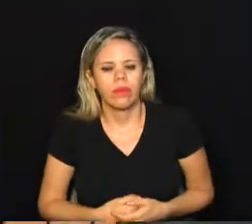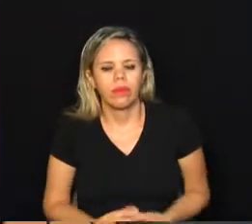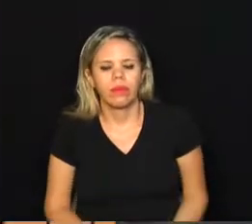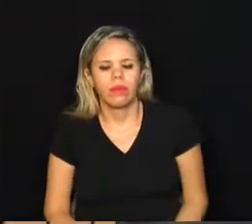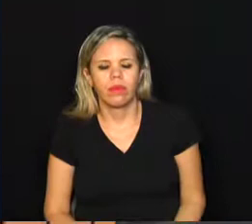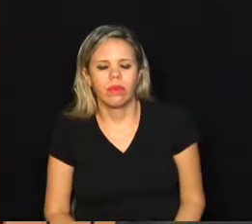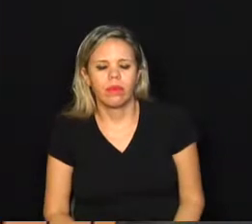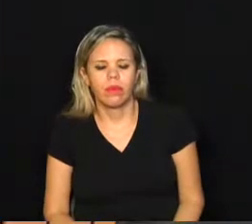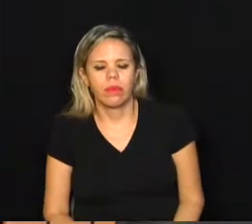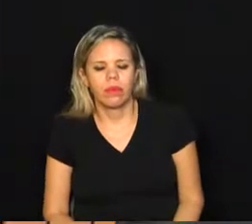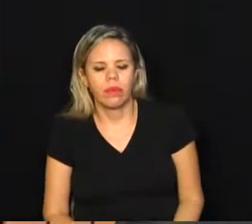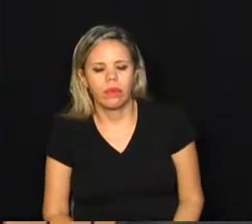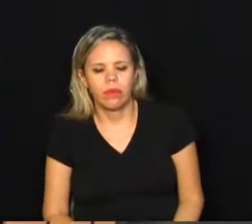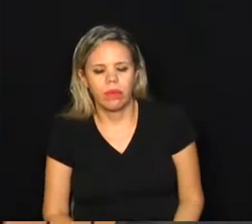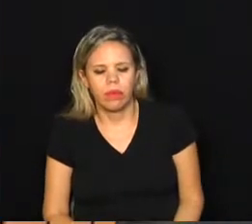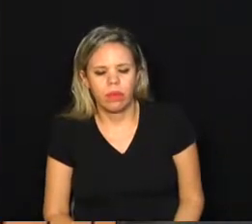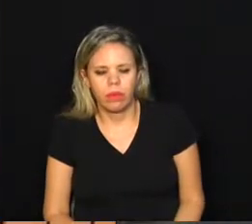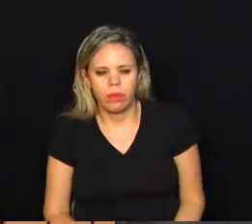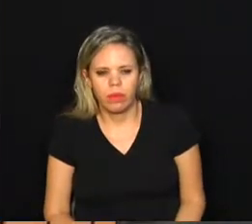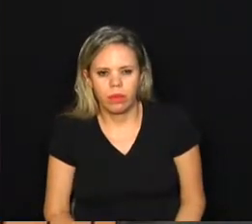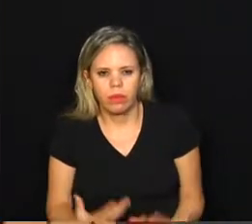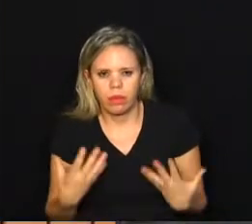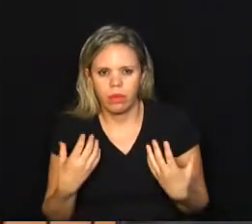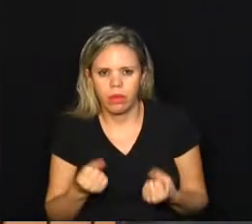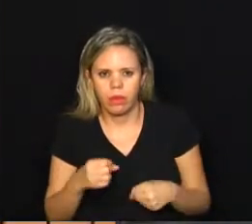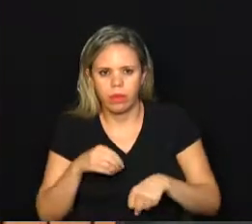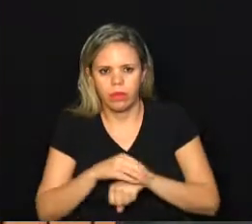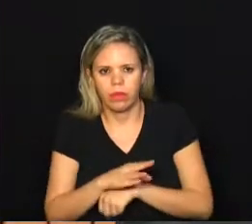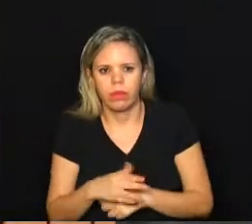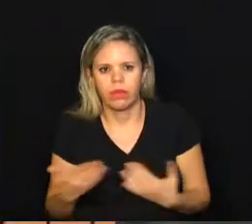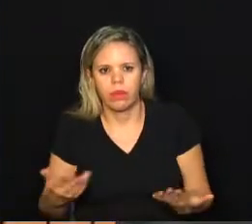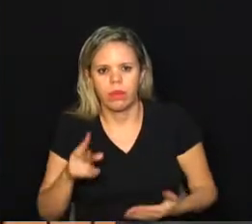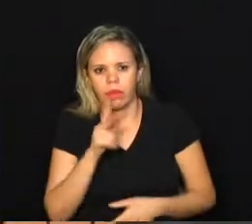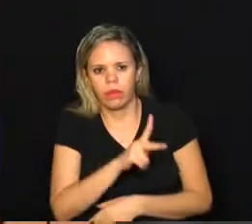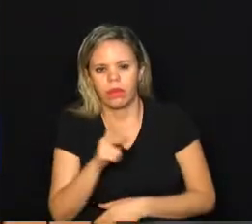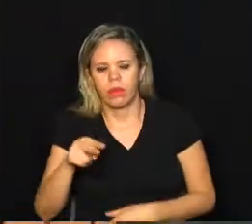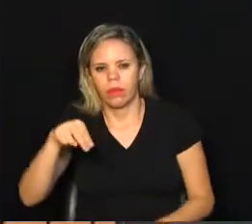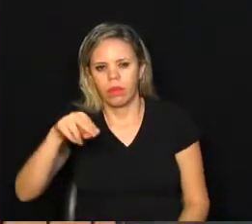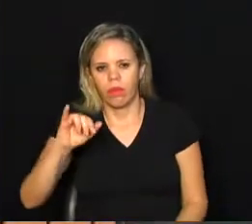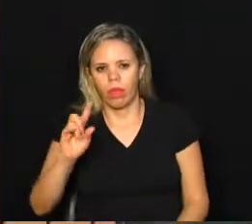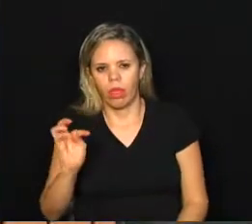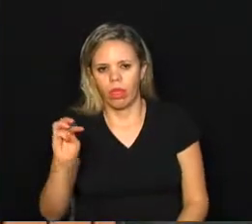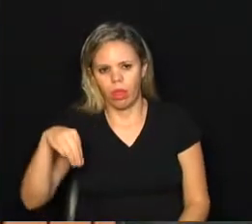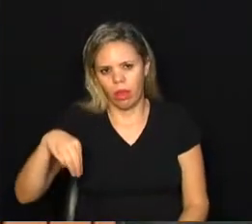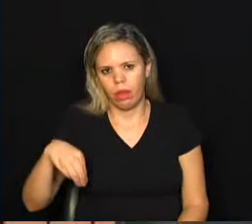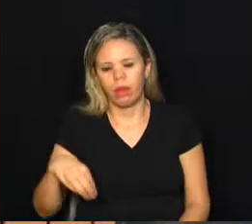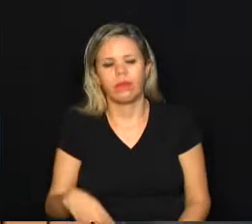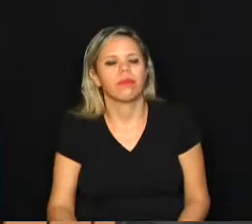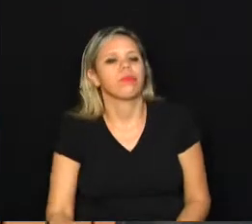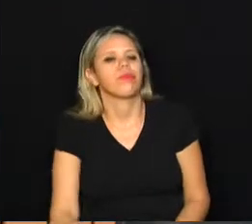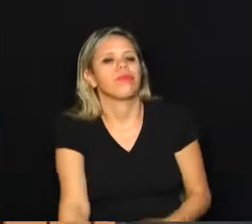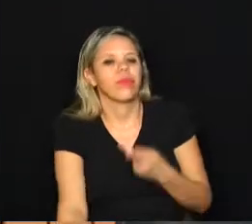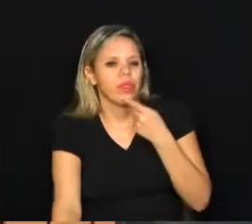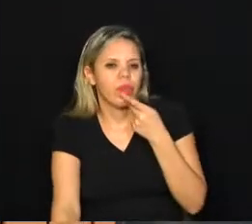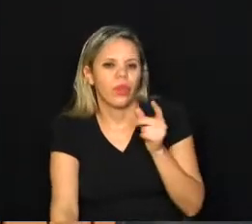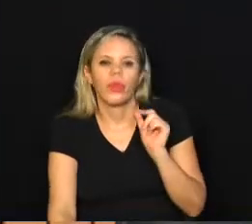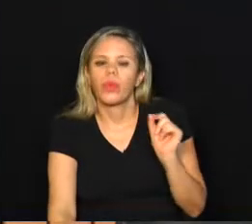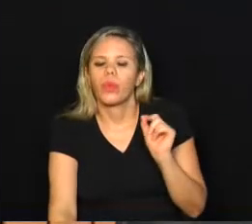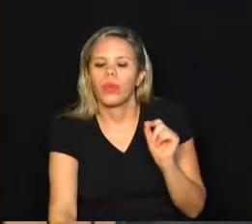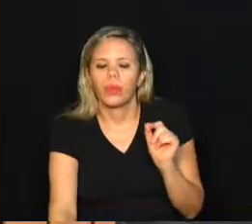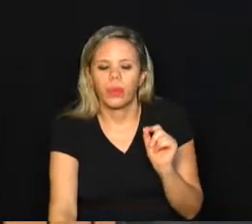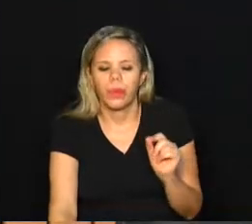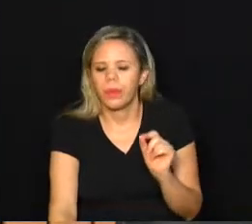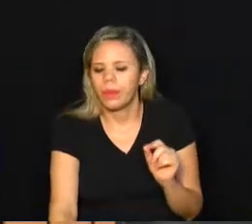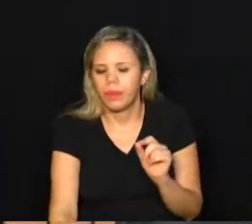conversar conosco, né? Então, vamos passar a palavra para o professor Newton Frateschi, falando um pouco